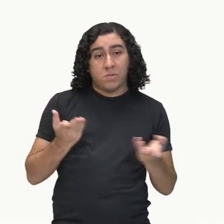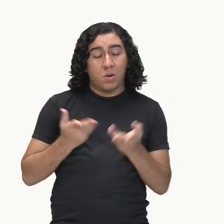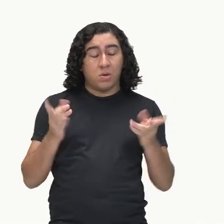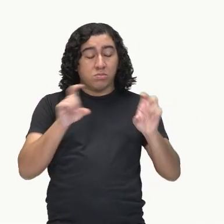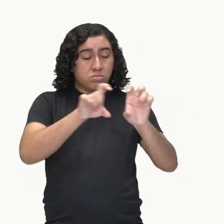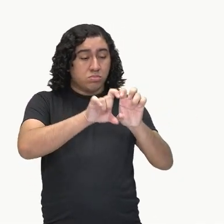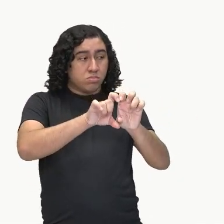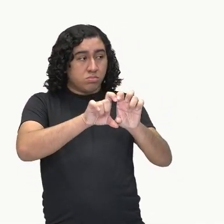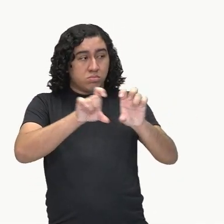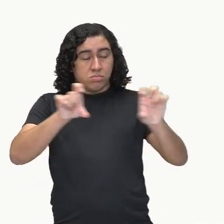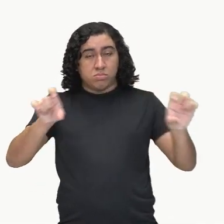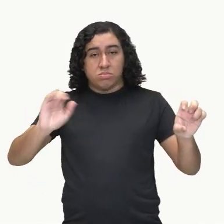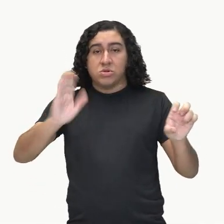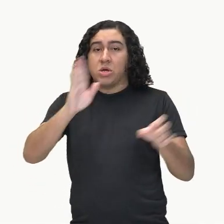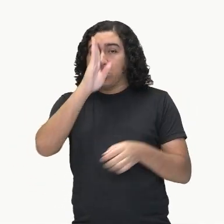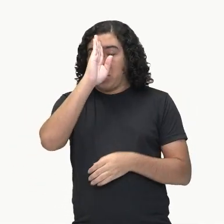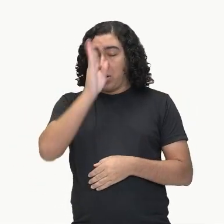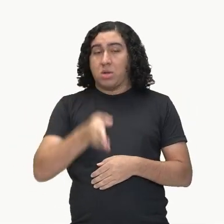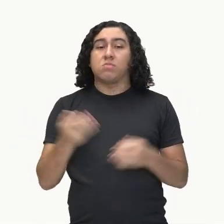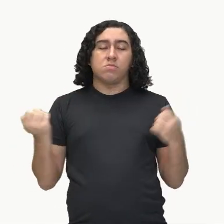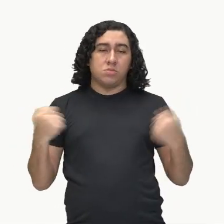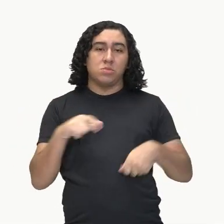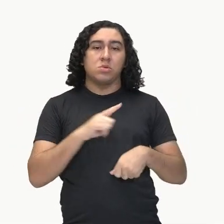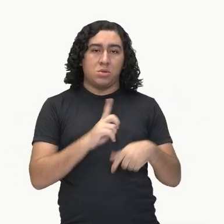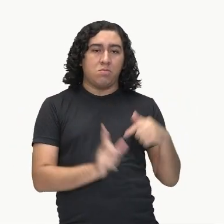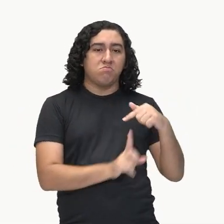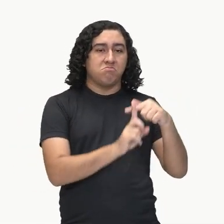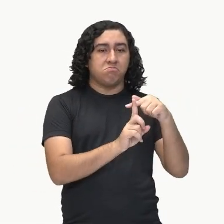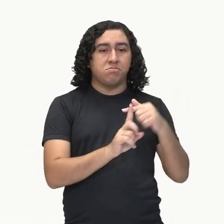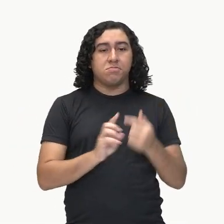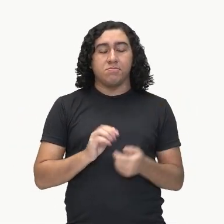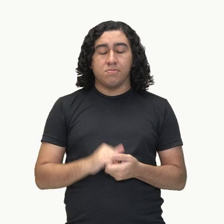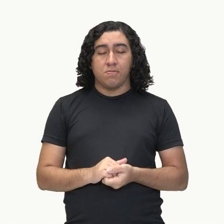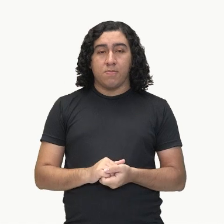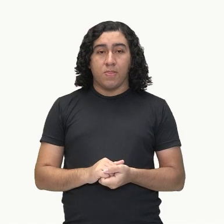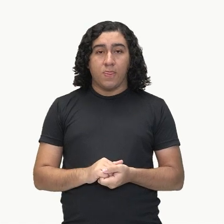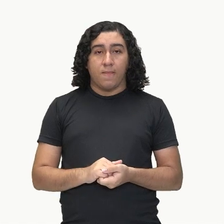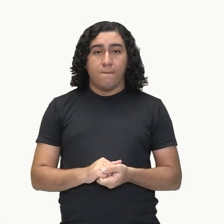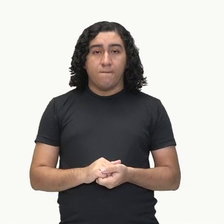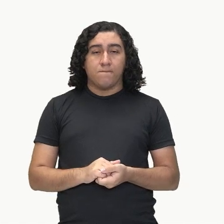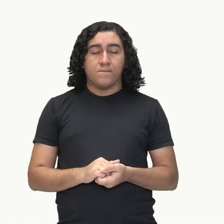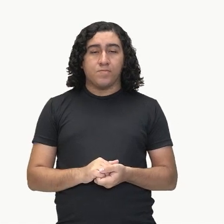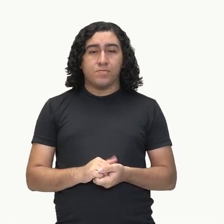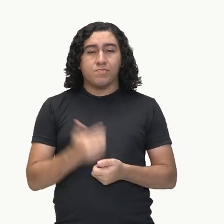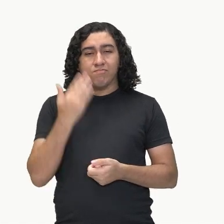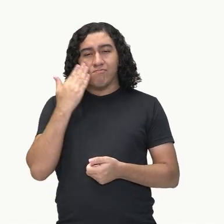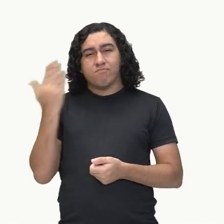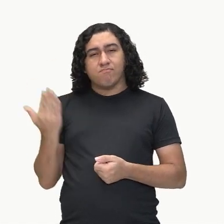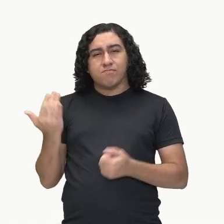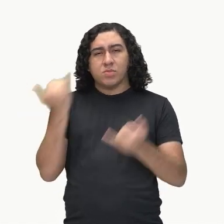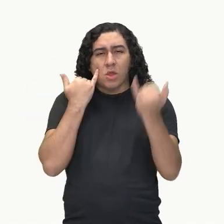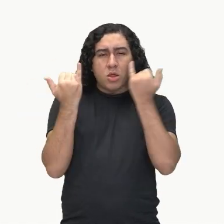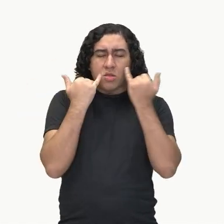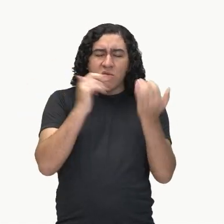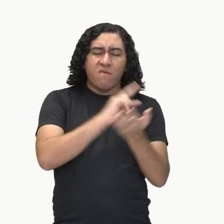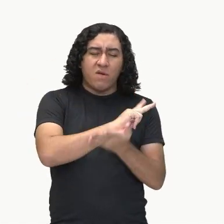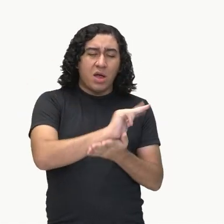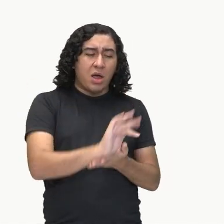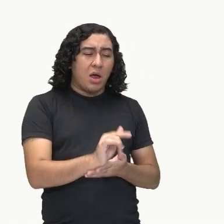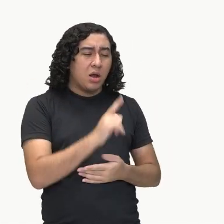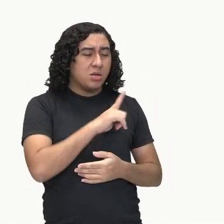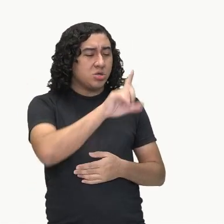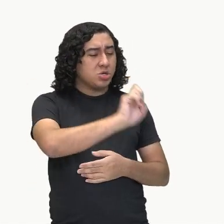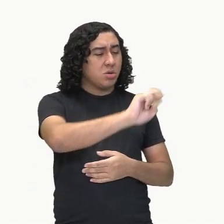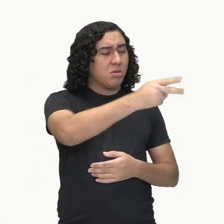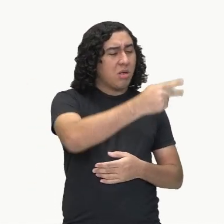polinômio que deve ser adicionado. Aí você olha e diz, mas é muita informação, é x ao